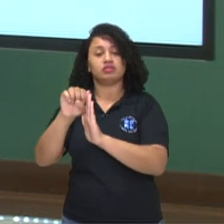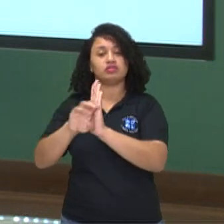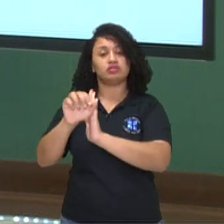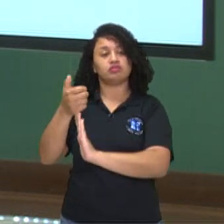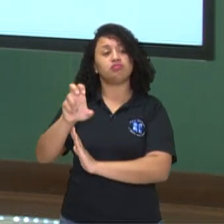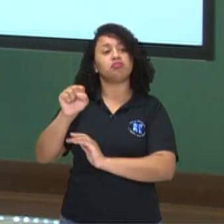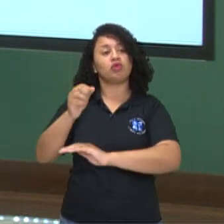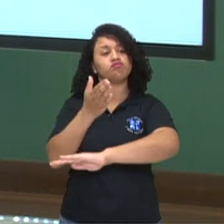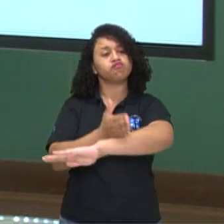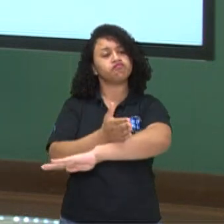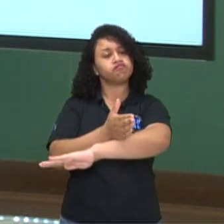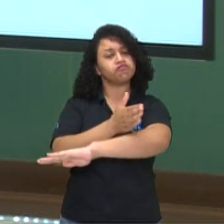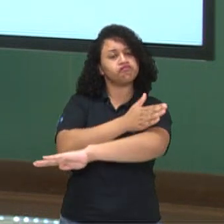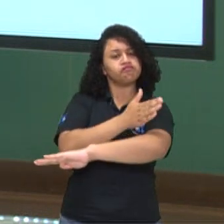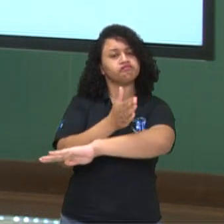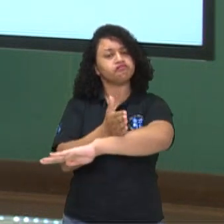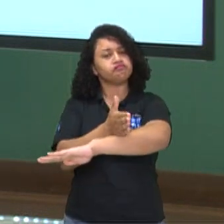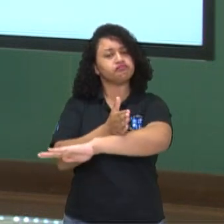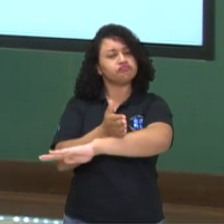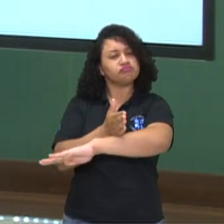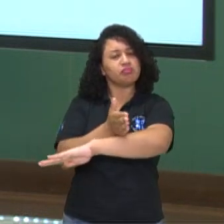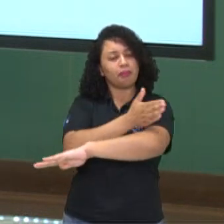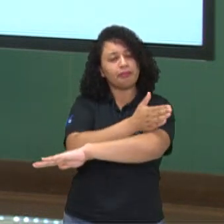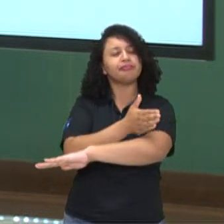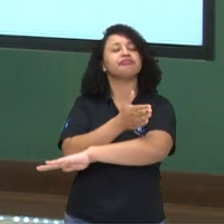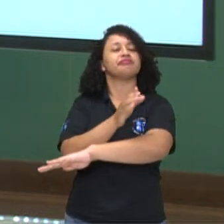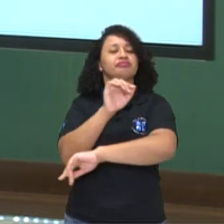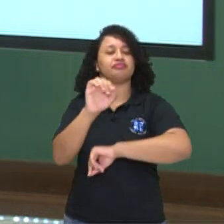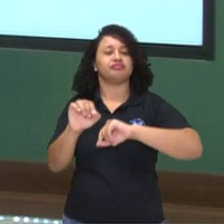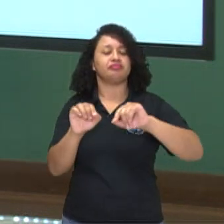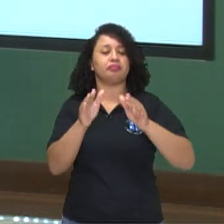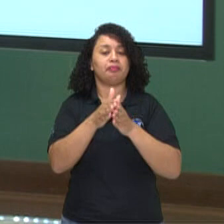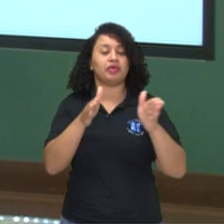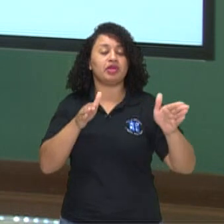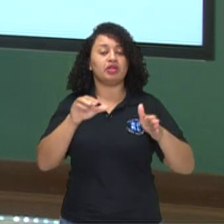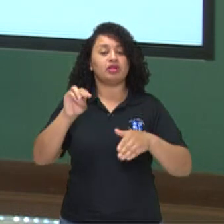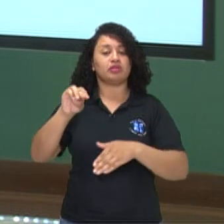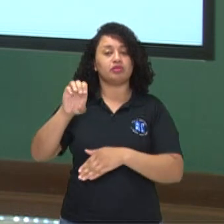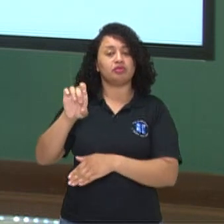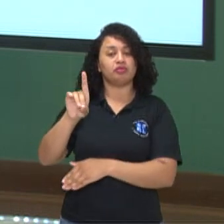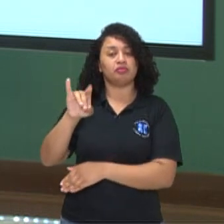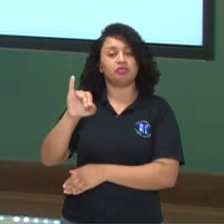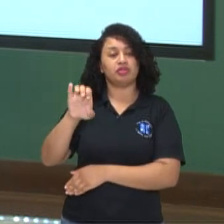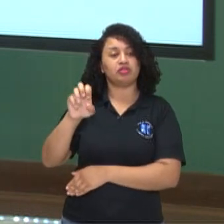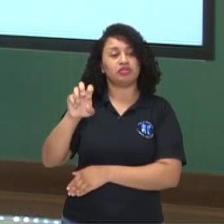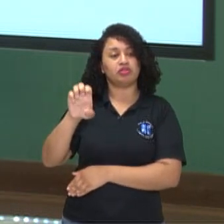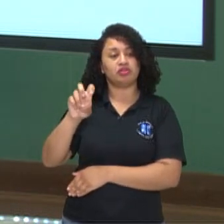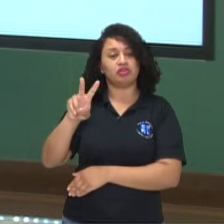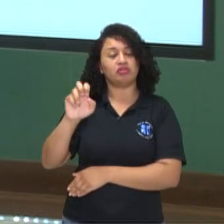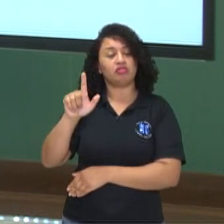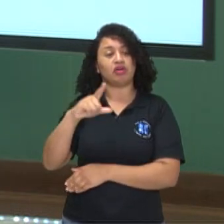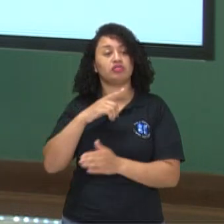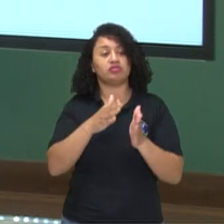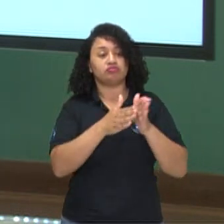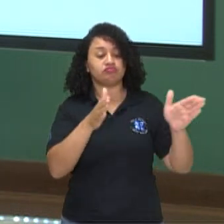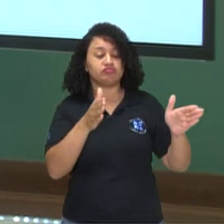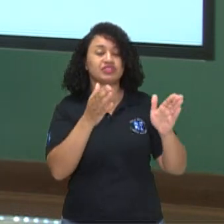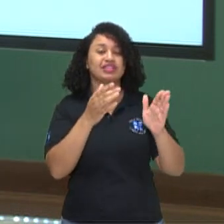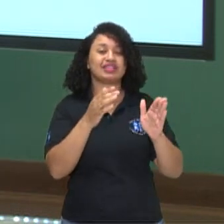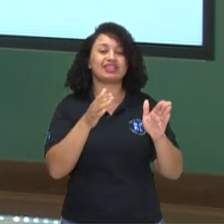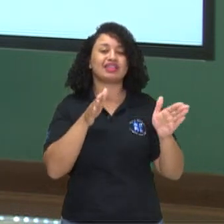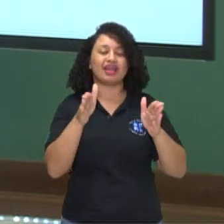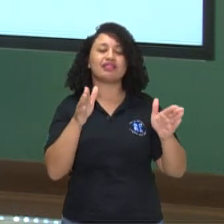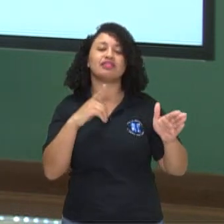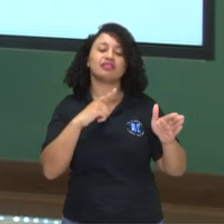Idade Média, período medieval, né? A gente tem aí duas datas que fazem a marcação desse período, mas a gente entende,